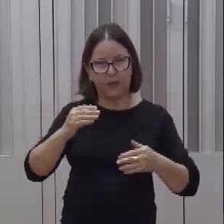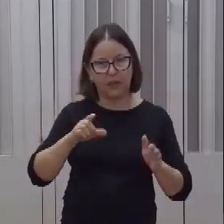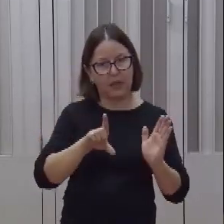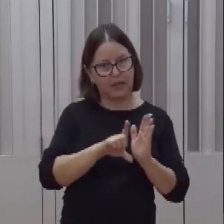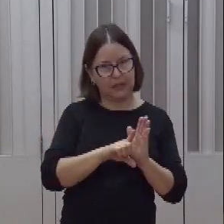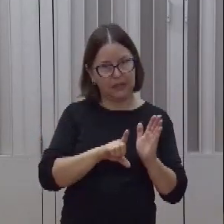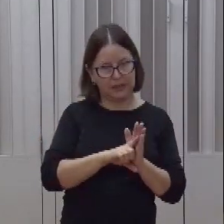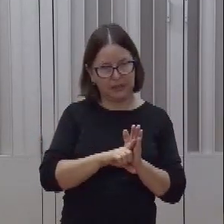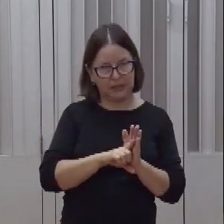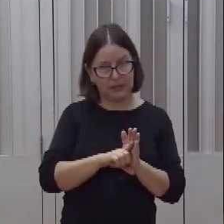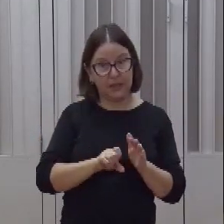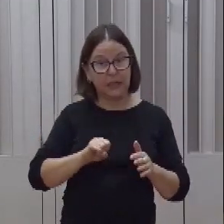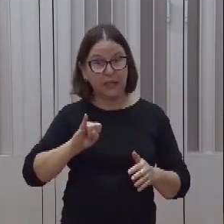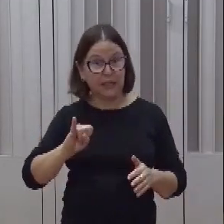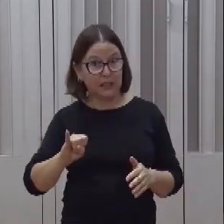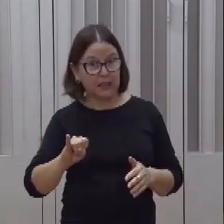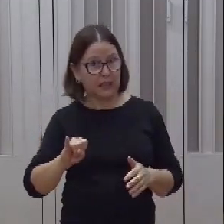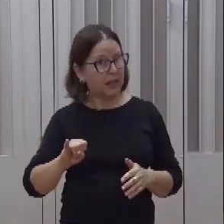palavra de Deus.